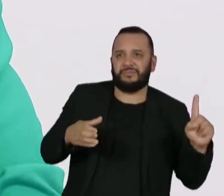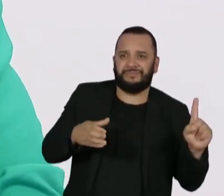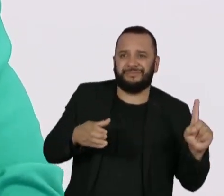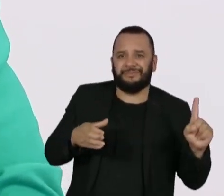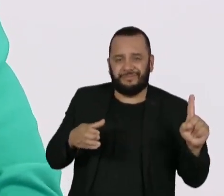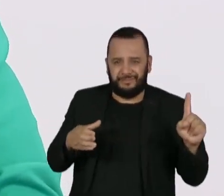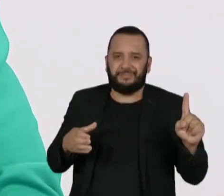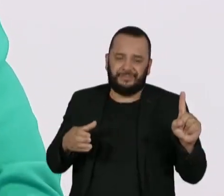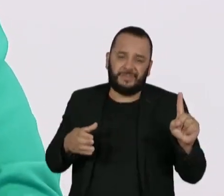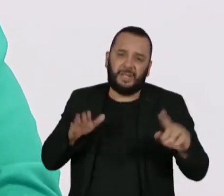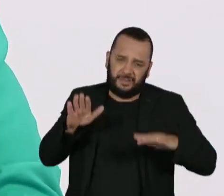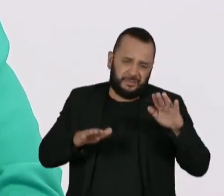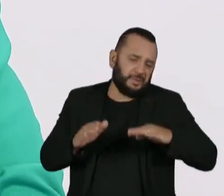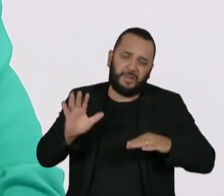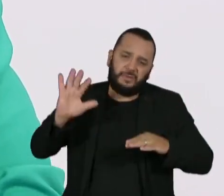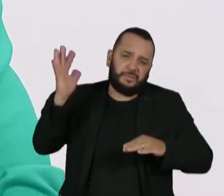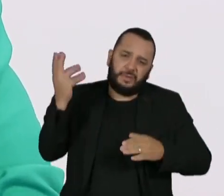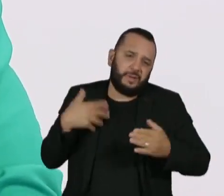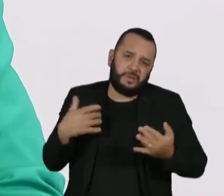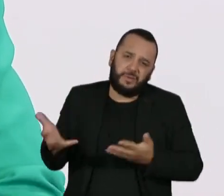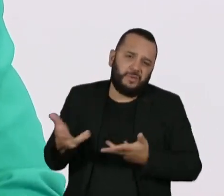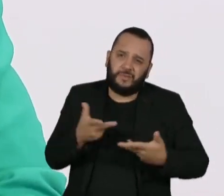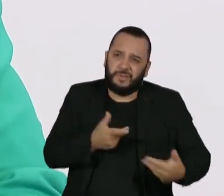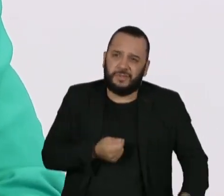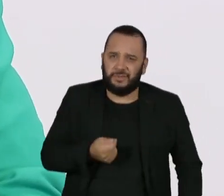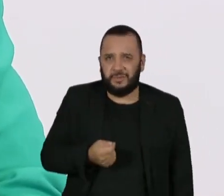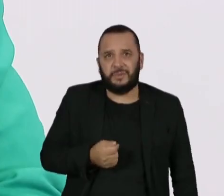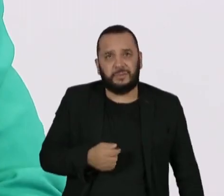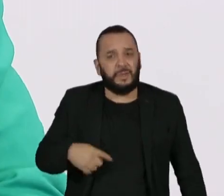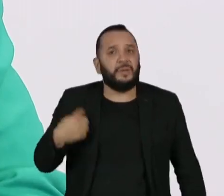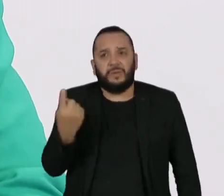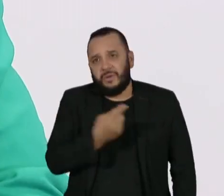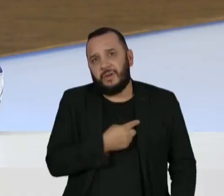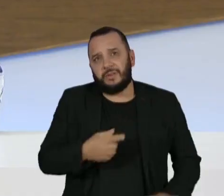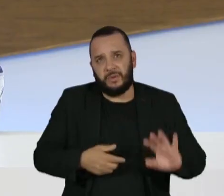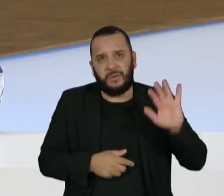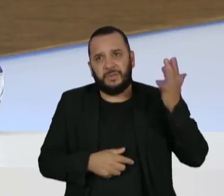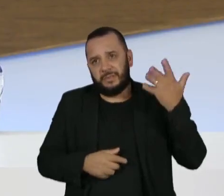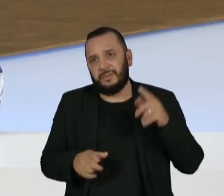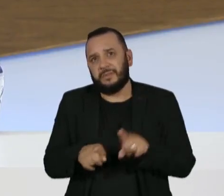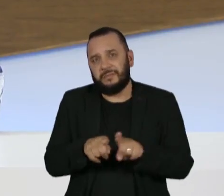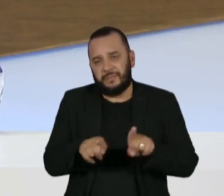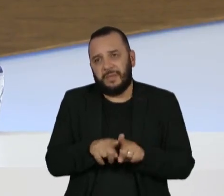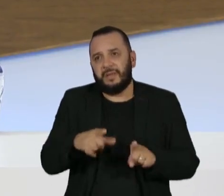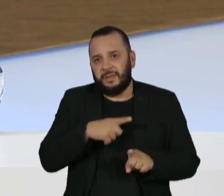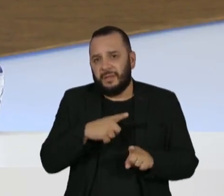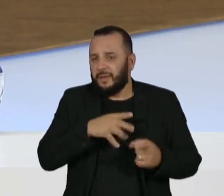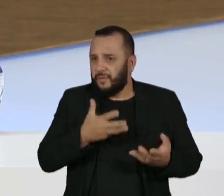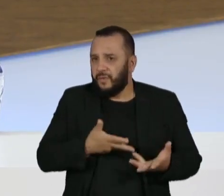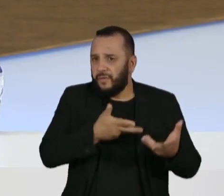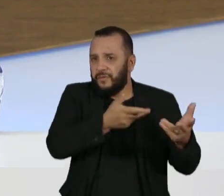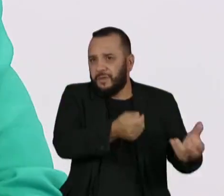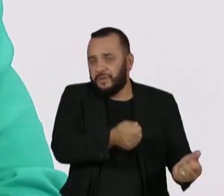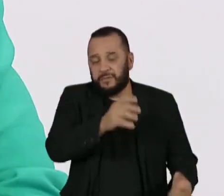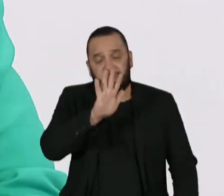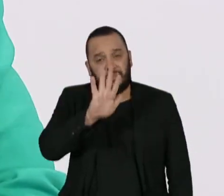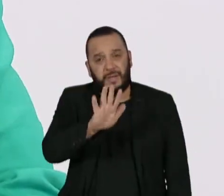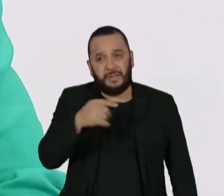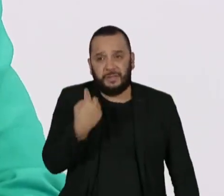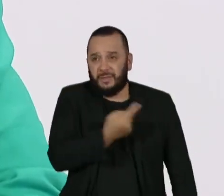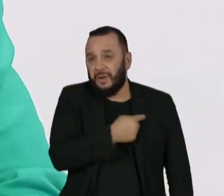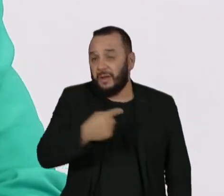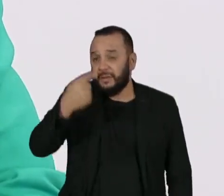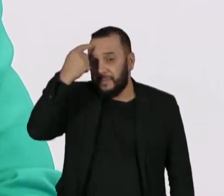trabalho em carreira solo. Com a gente aconteceu também, tivemos convites, mas o pensamento que nós